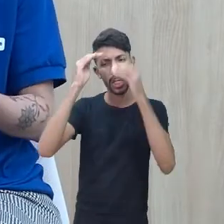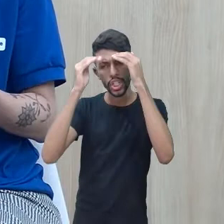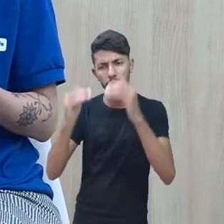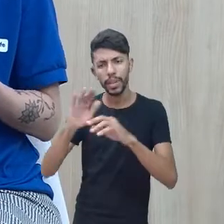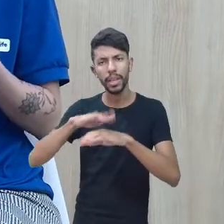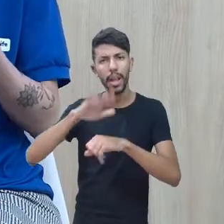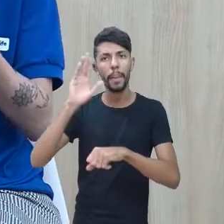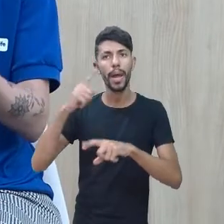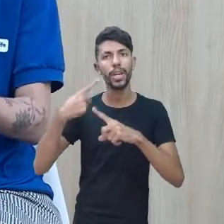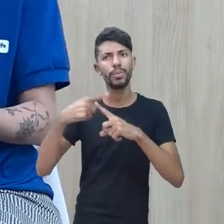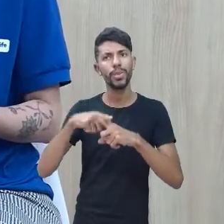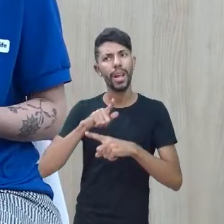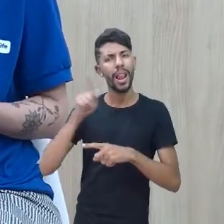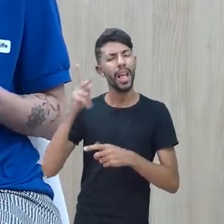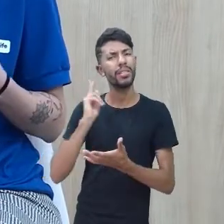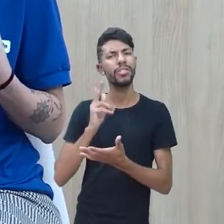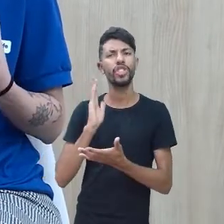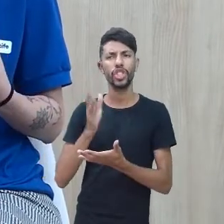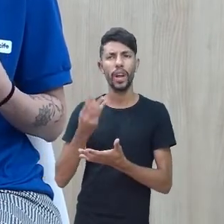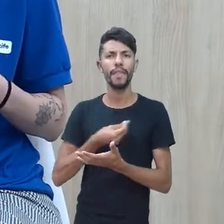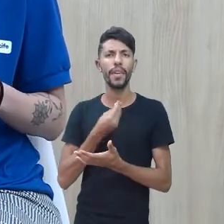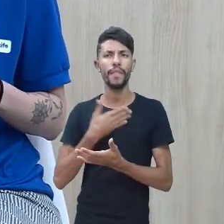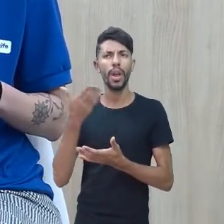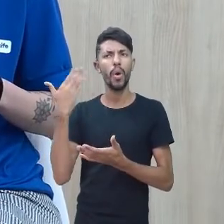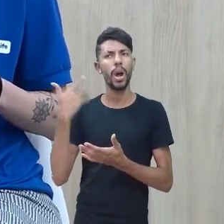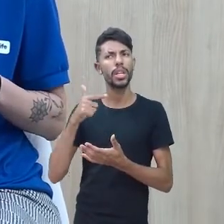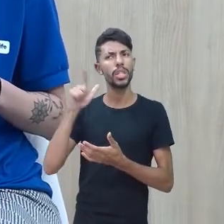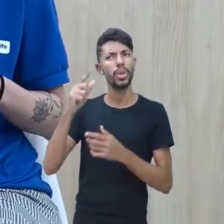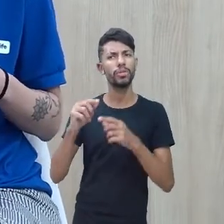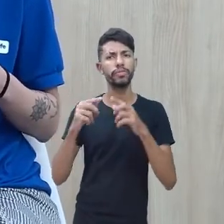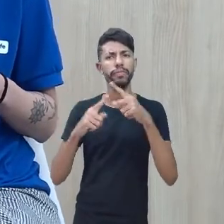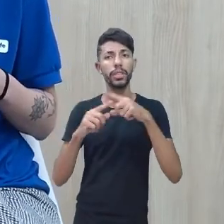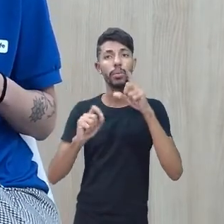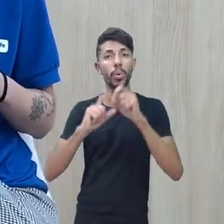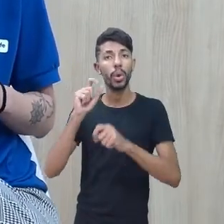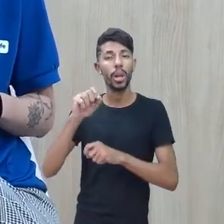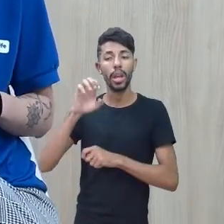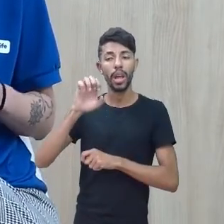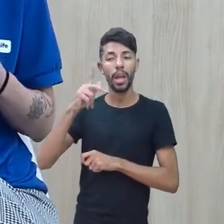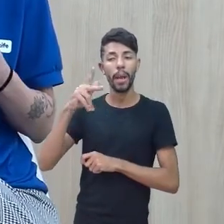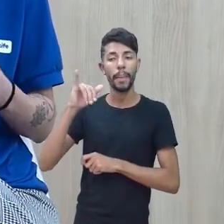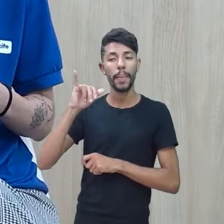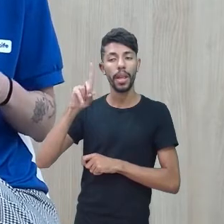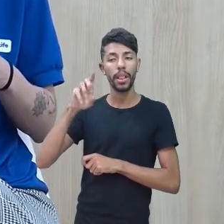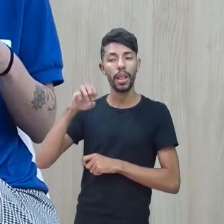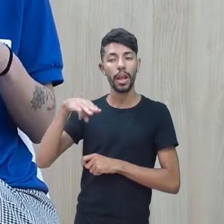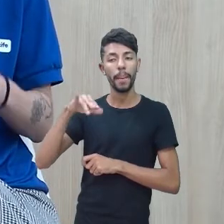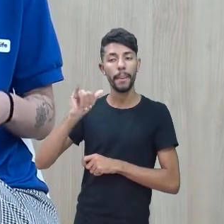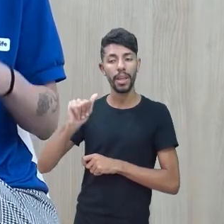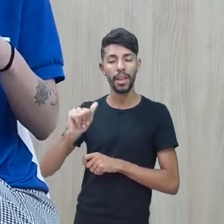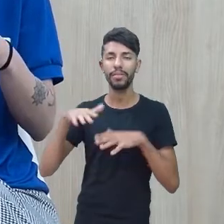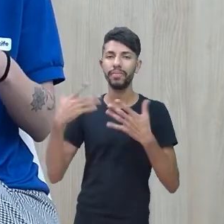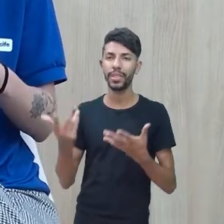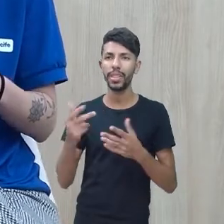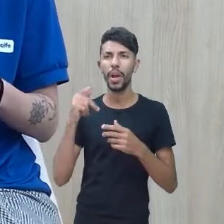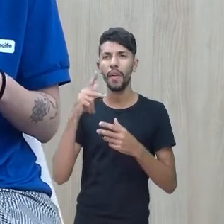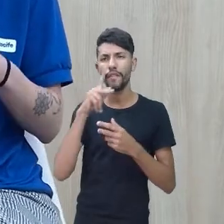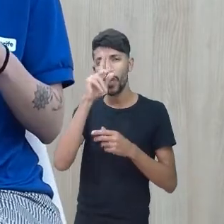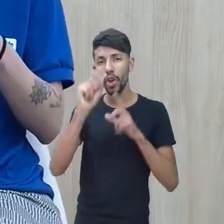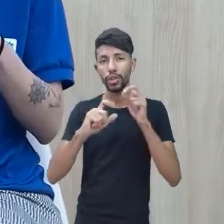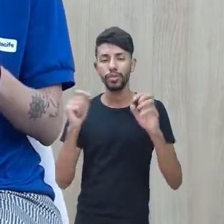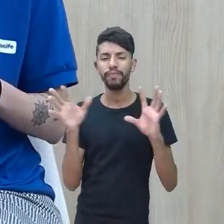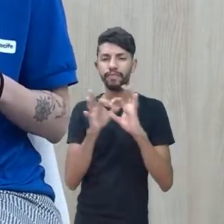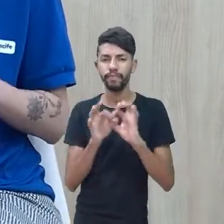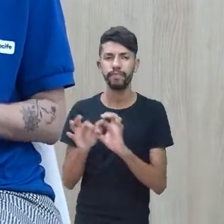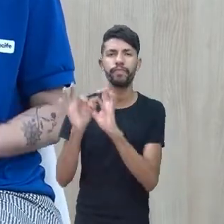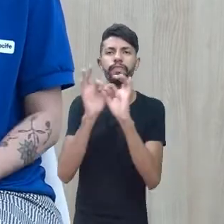vivenciarem, né, várias epidemias, tudo, então eles realmente têm essa questão da coesão social, né, muito forte essa conexão, essa ligação,